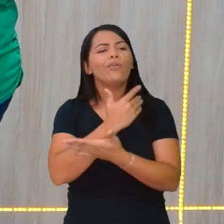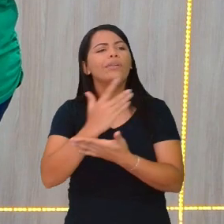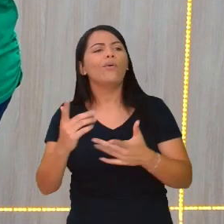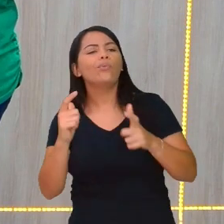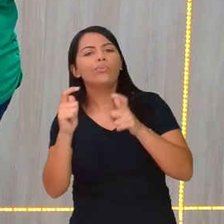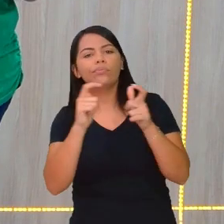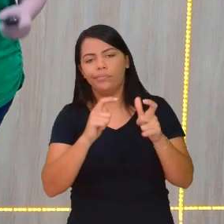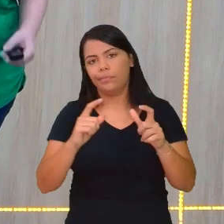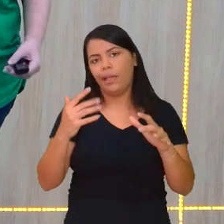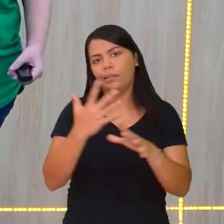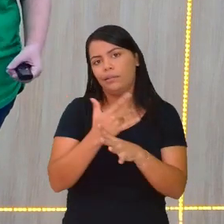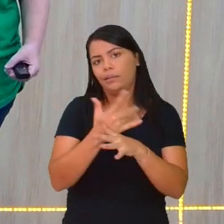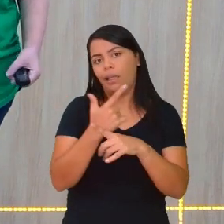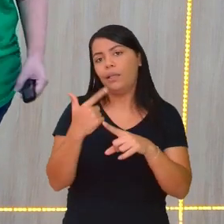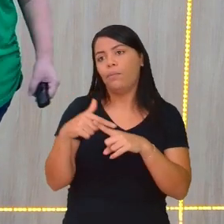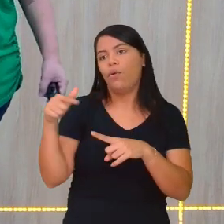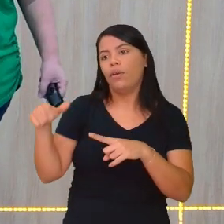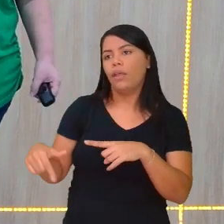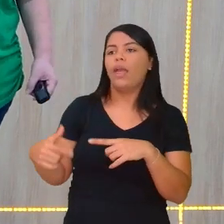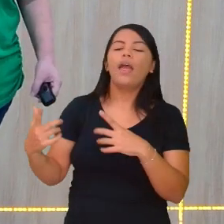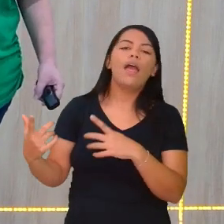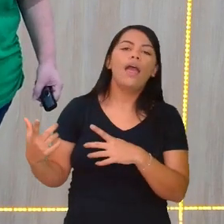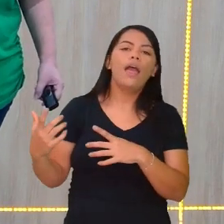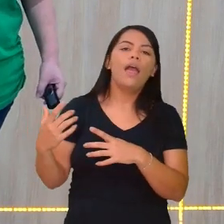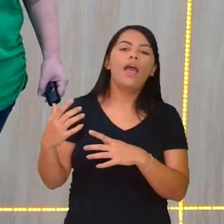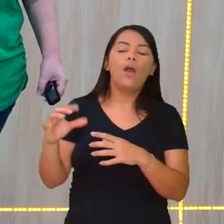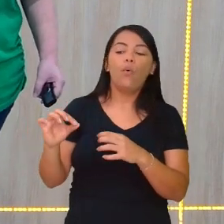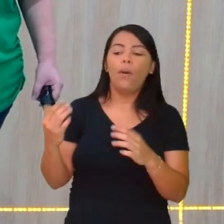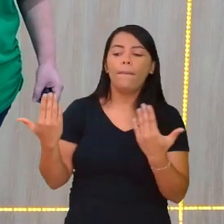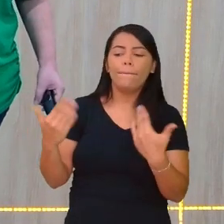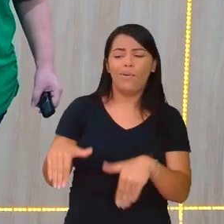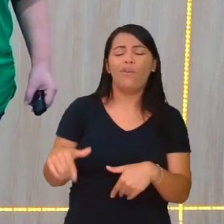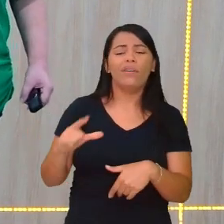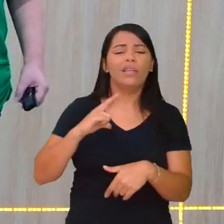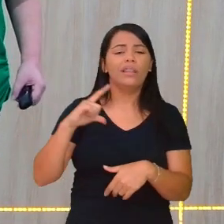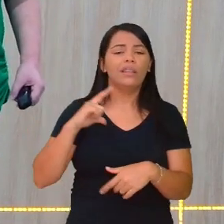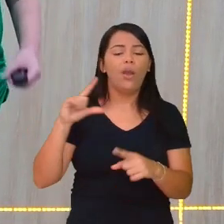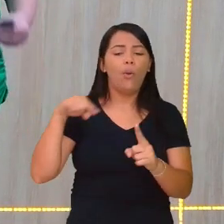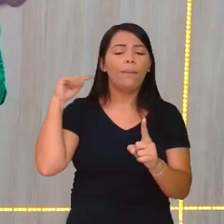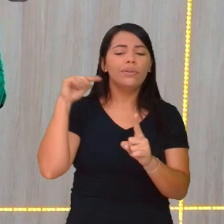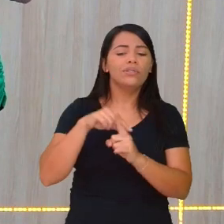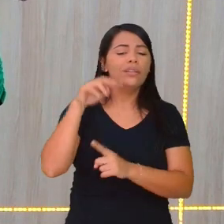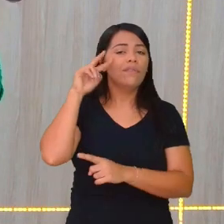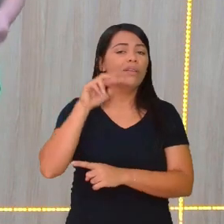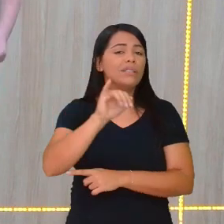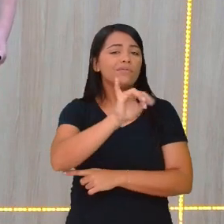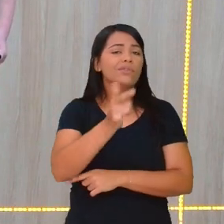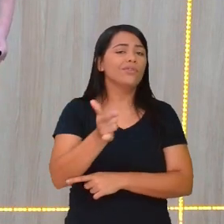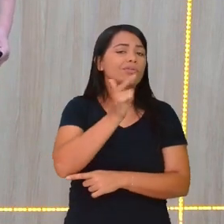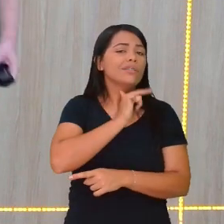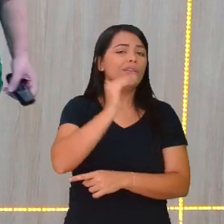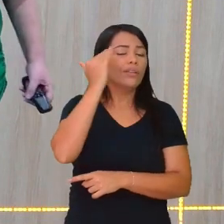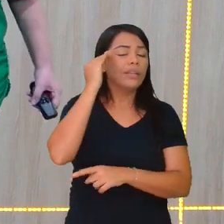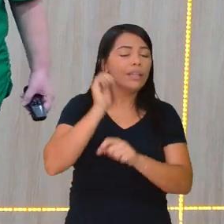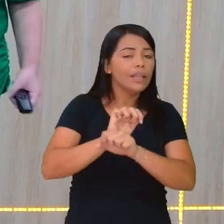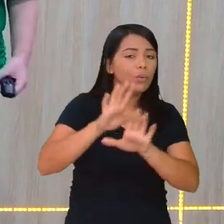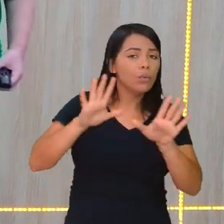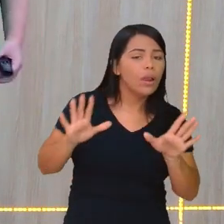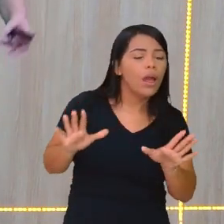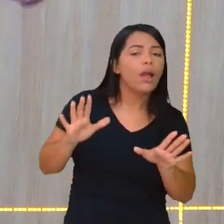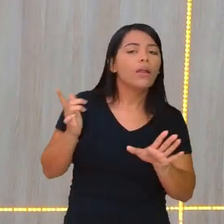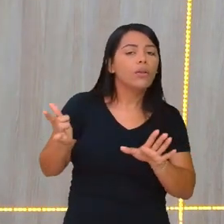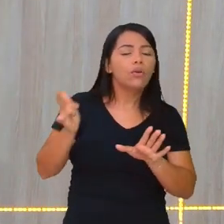de coisas. Por quê? Isso é uma Olimpíada e o objetivo aqui é ver se vocês entenderam e